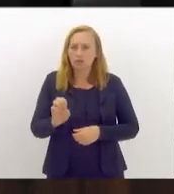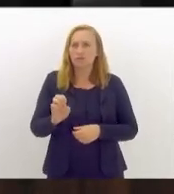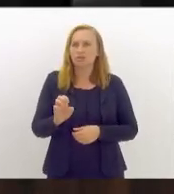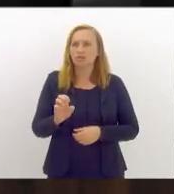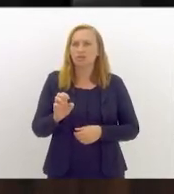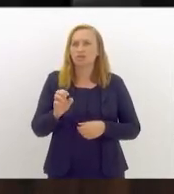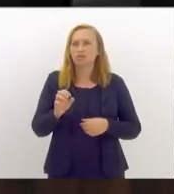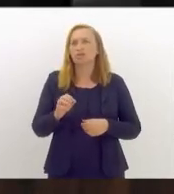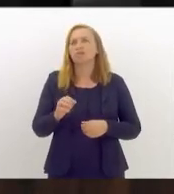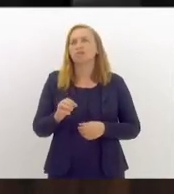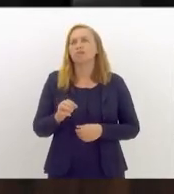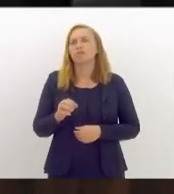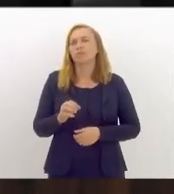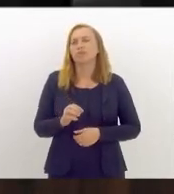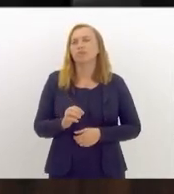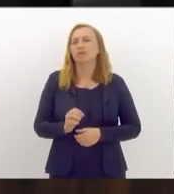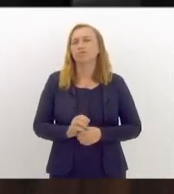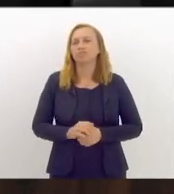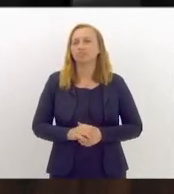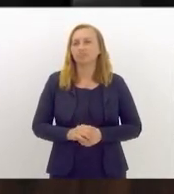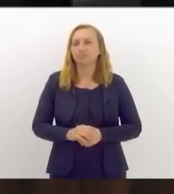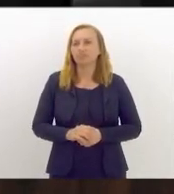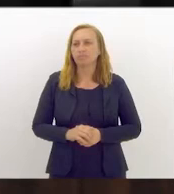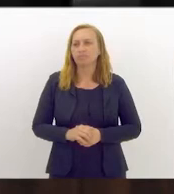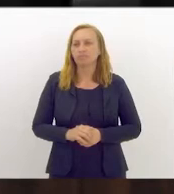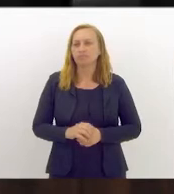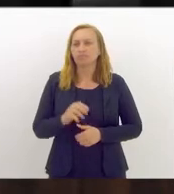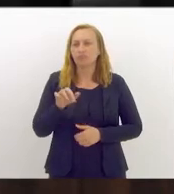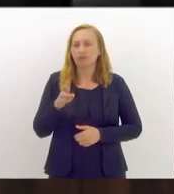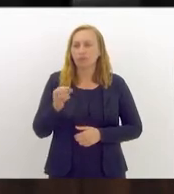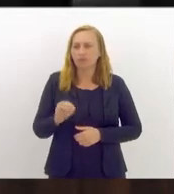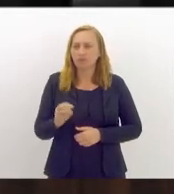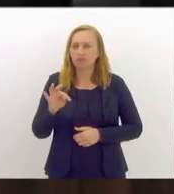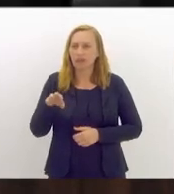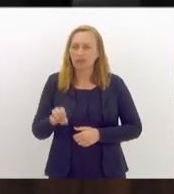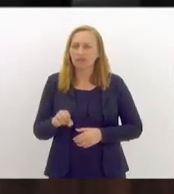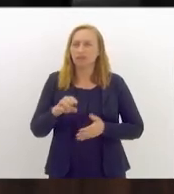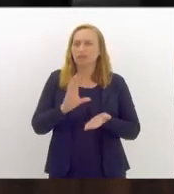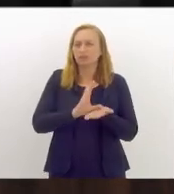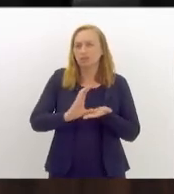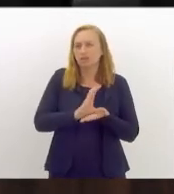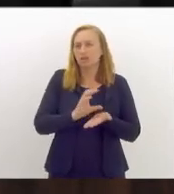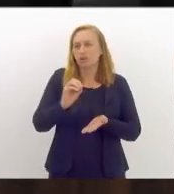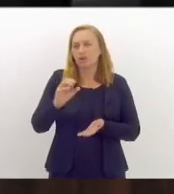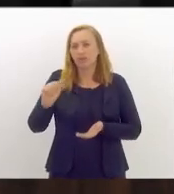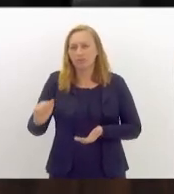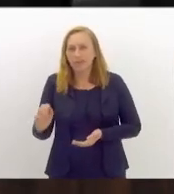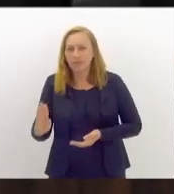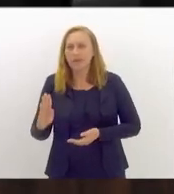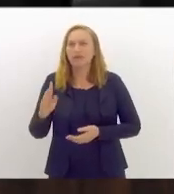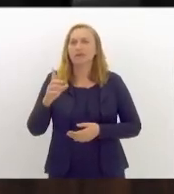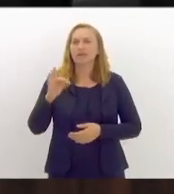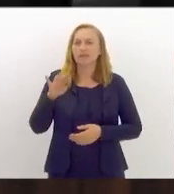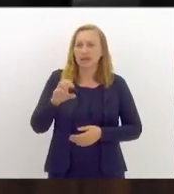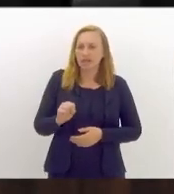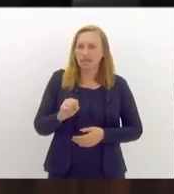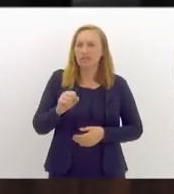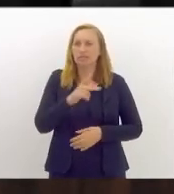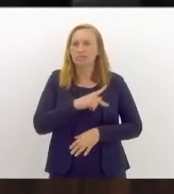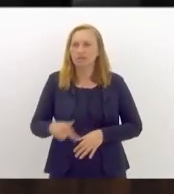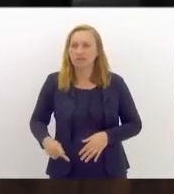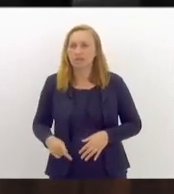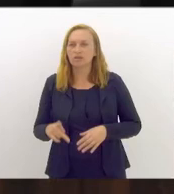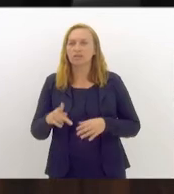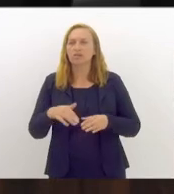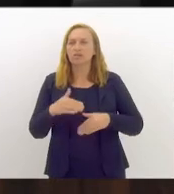Instituto lutando por vidas Eurico Telles Conselheiro Federal da OAB Thaisa Vieira de Melo presidente da Comissão